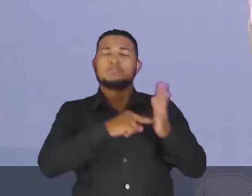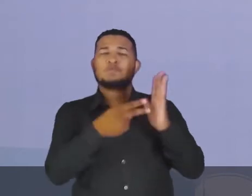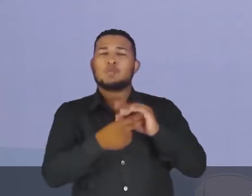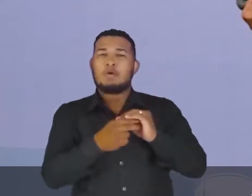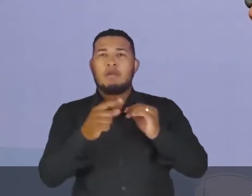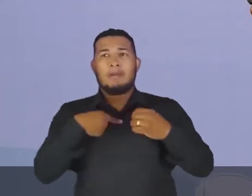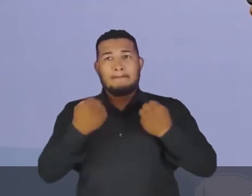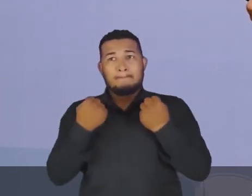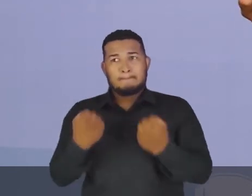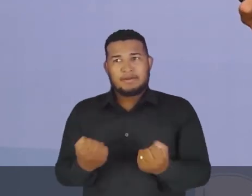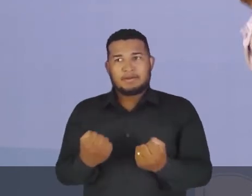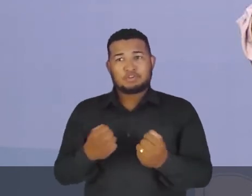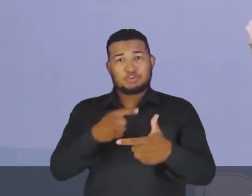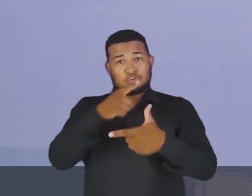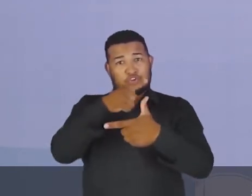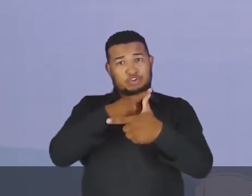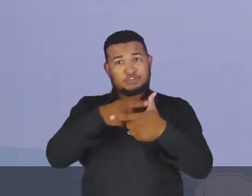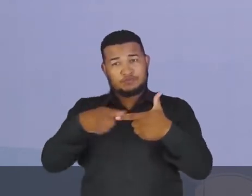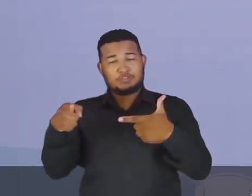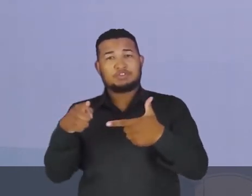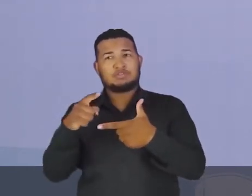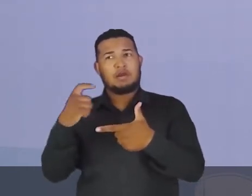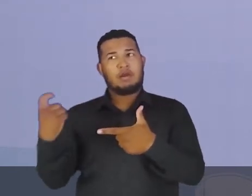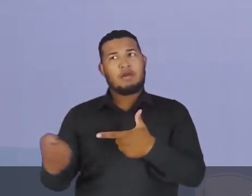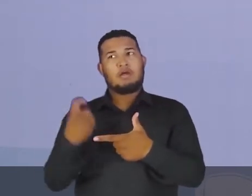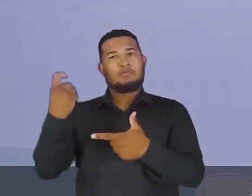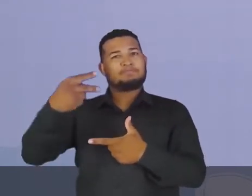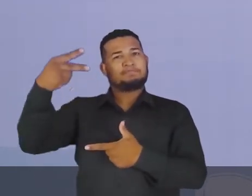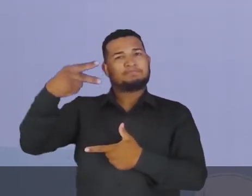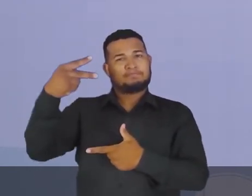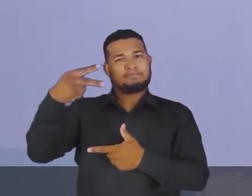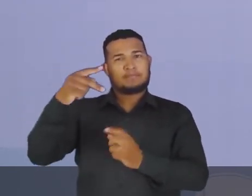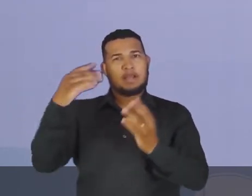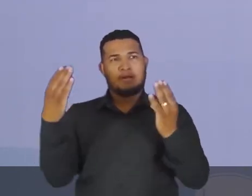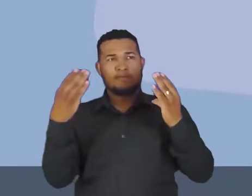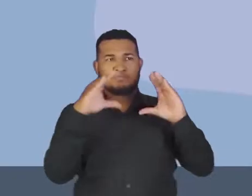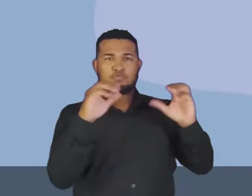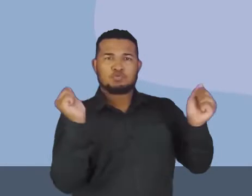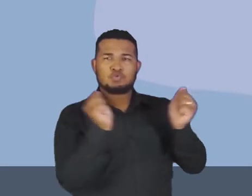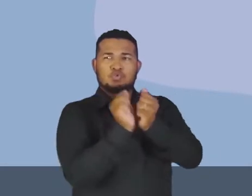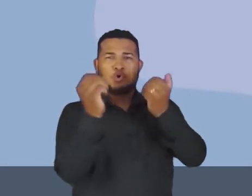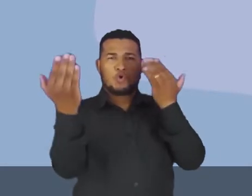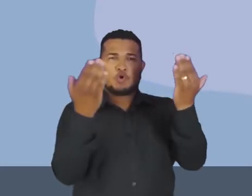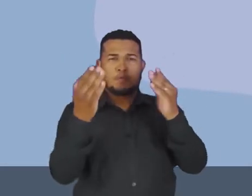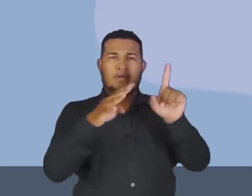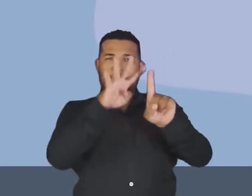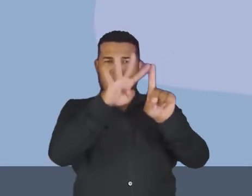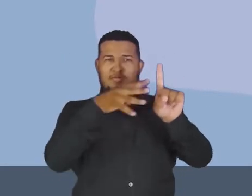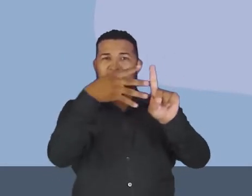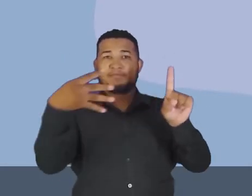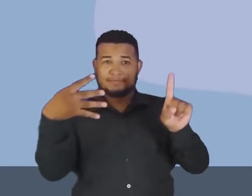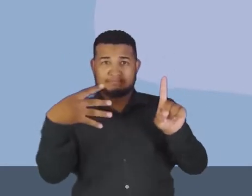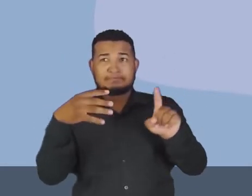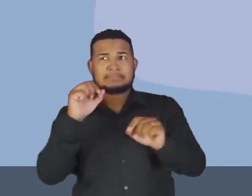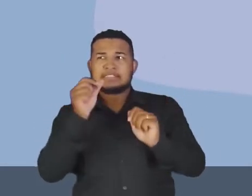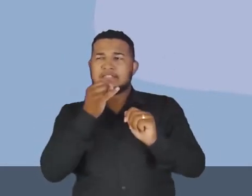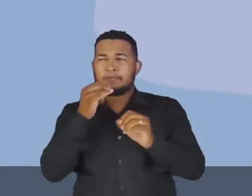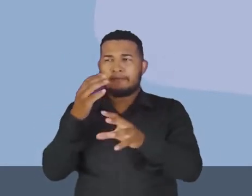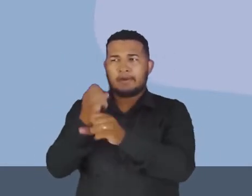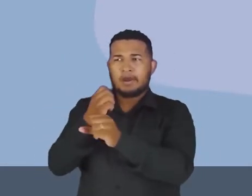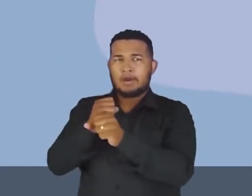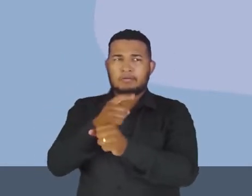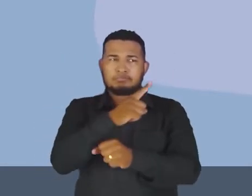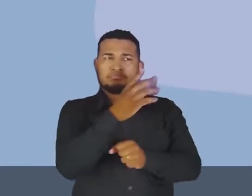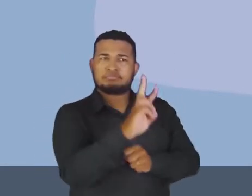pela sua altura ao quadrado. Aí basta você colocar nessa tabela aí que está apresentada aí, volte a tabela, por favor, se o seu cálculo, né,